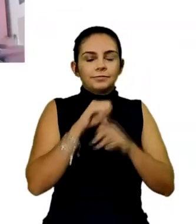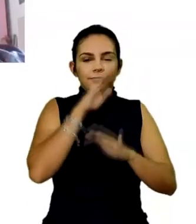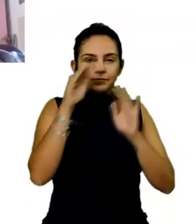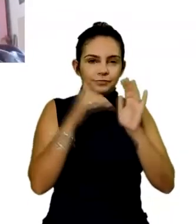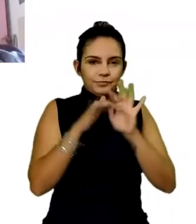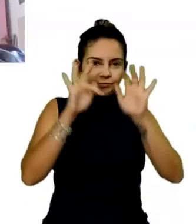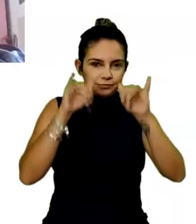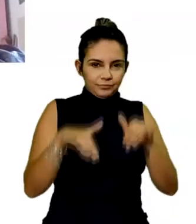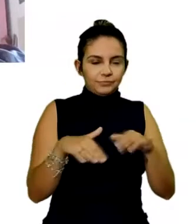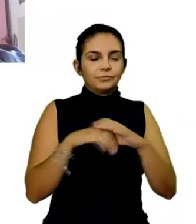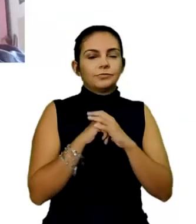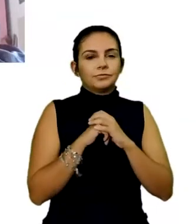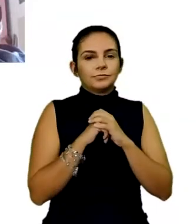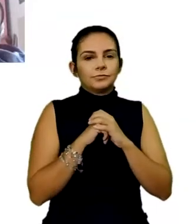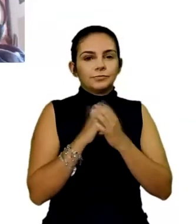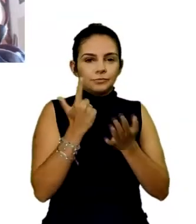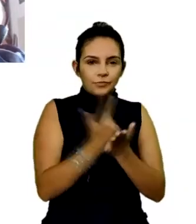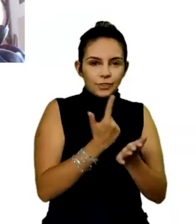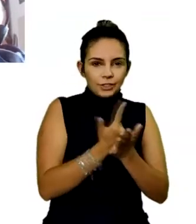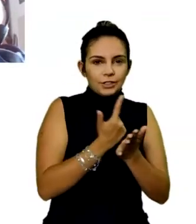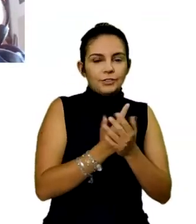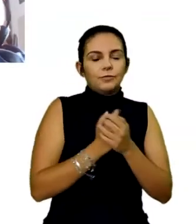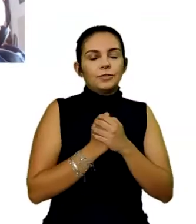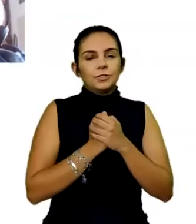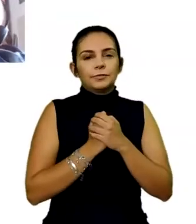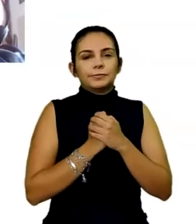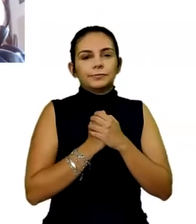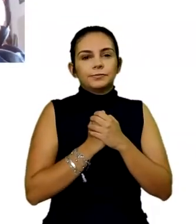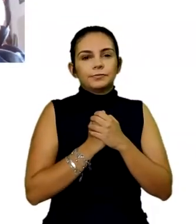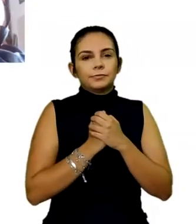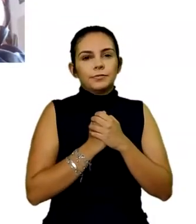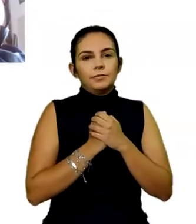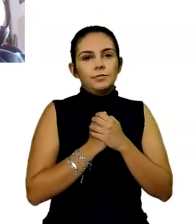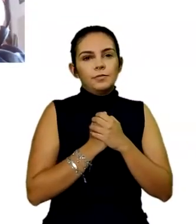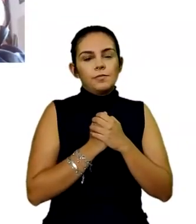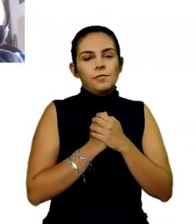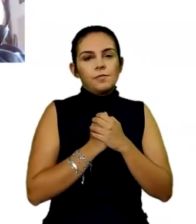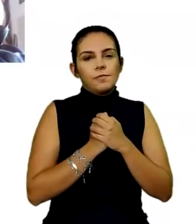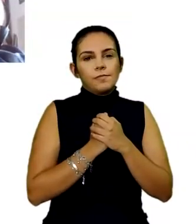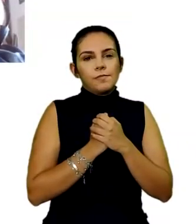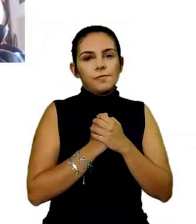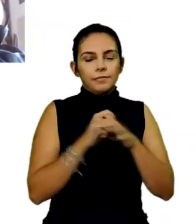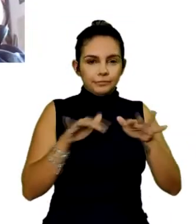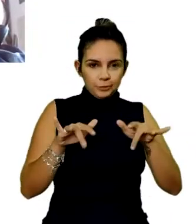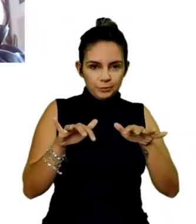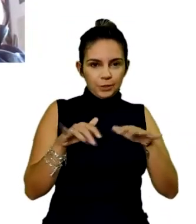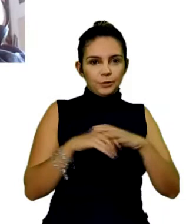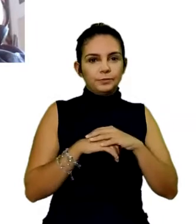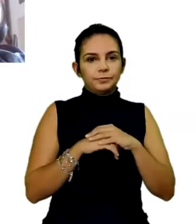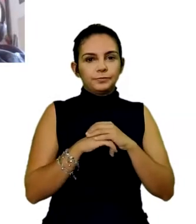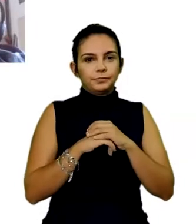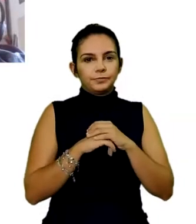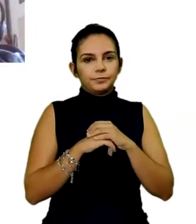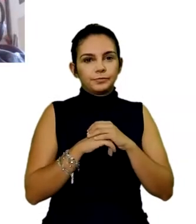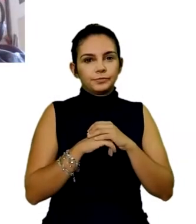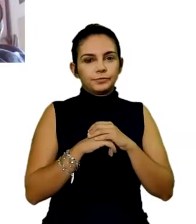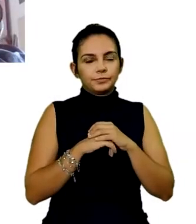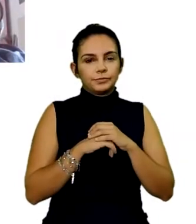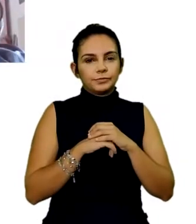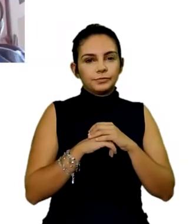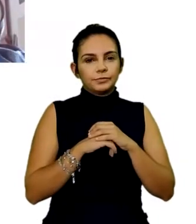a finalização dos livros, né, no computador. Então,